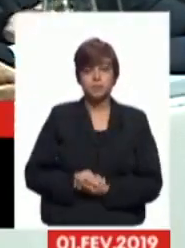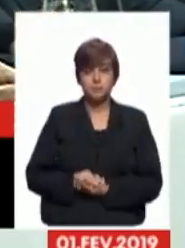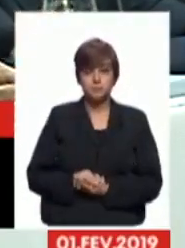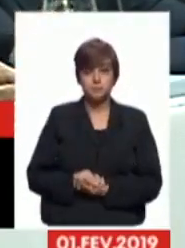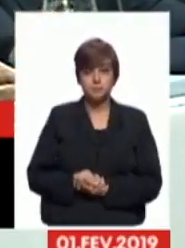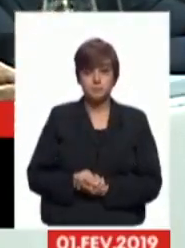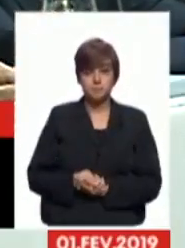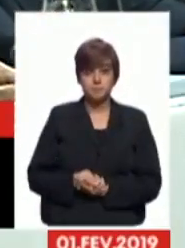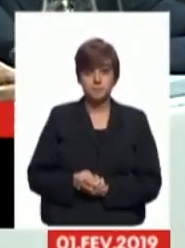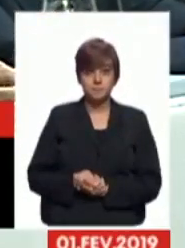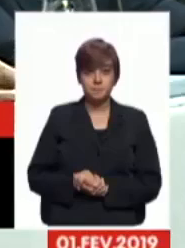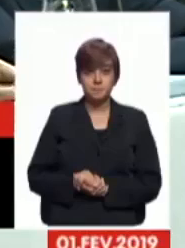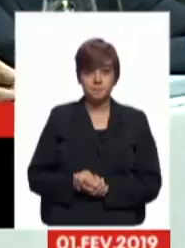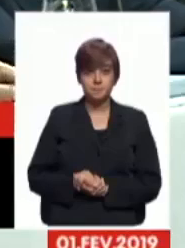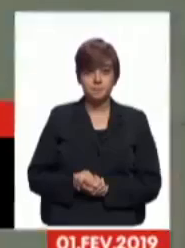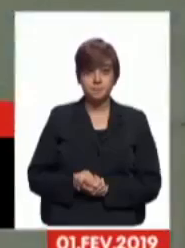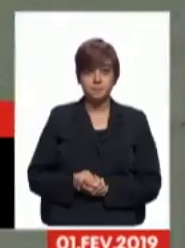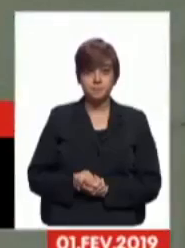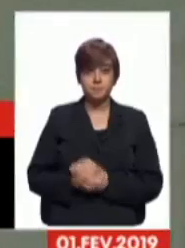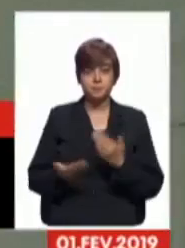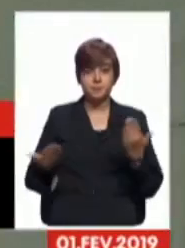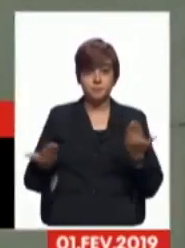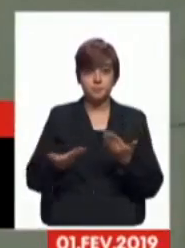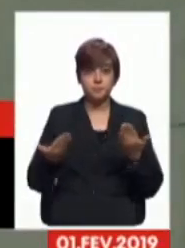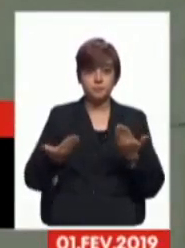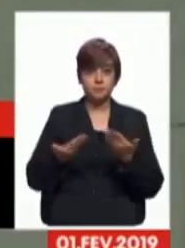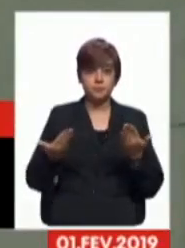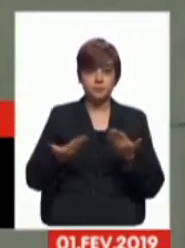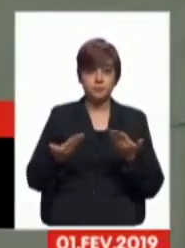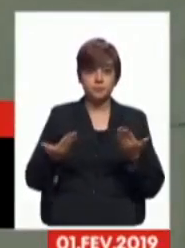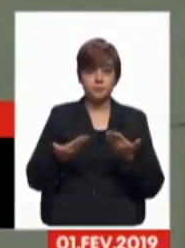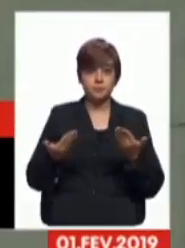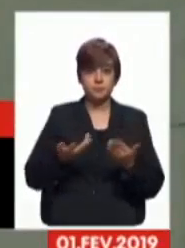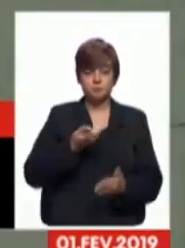A seguir, então, nós vamos fazer a declaração de posse.